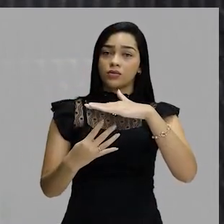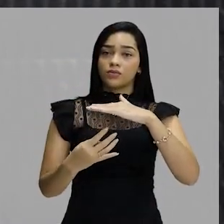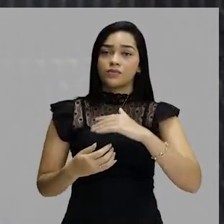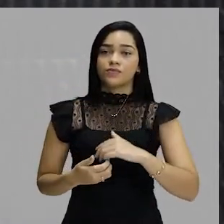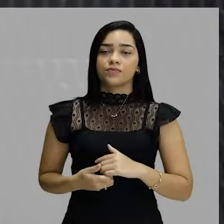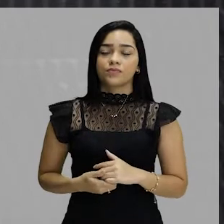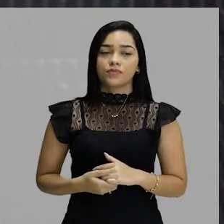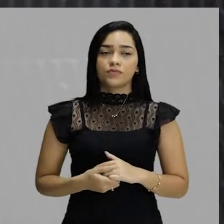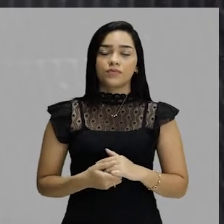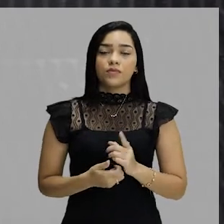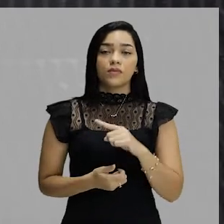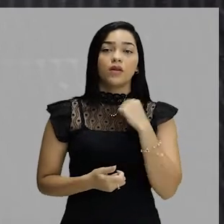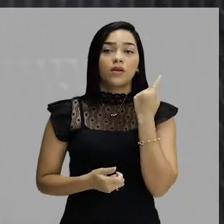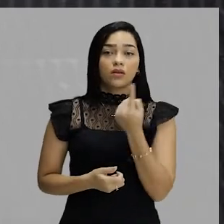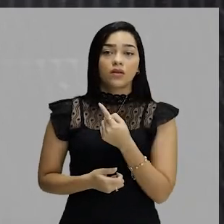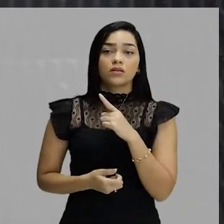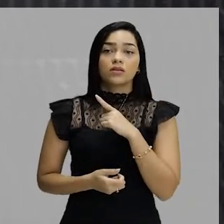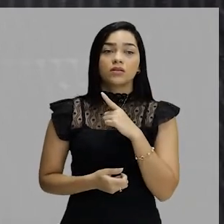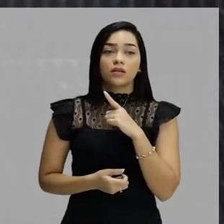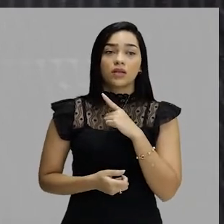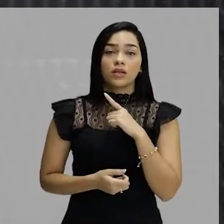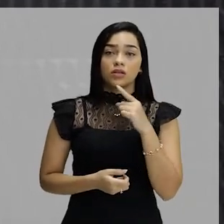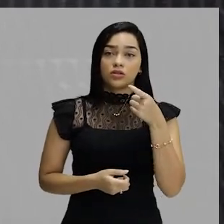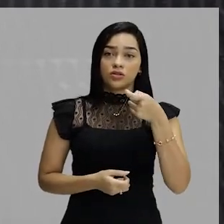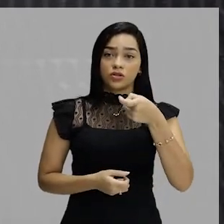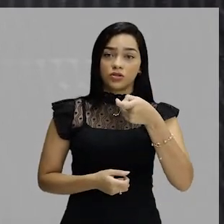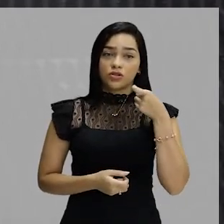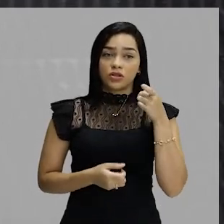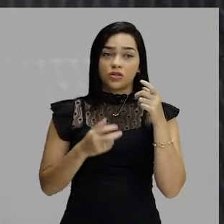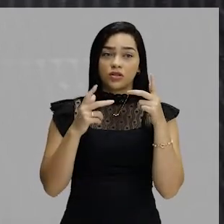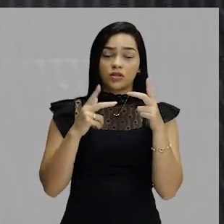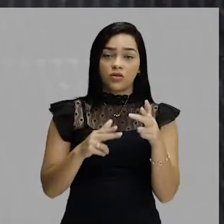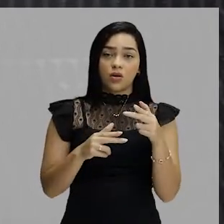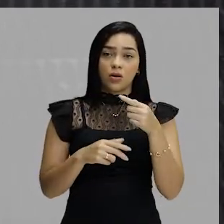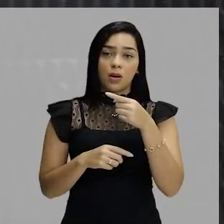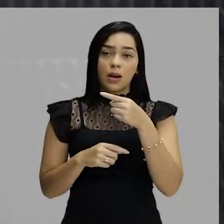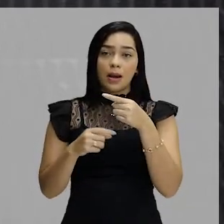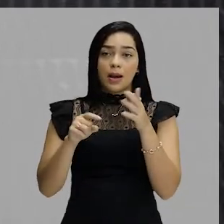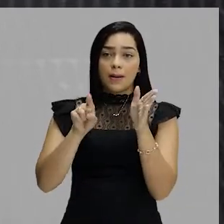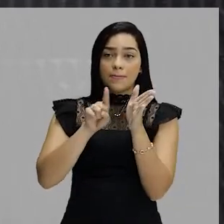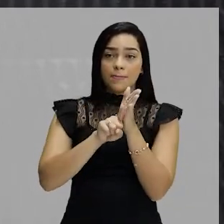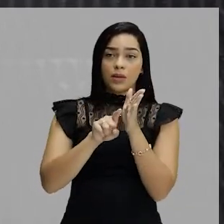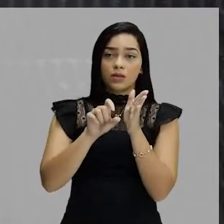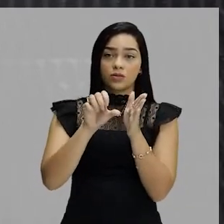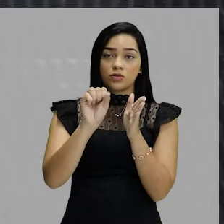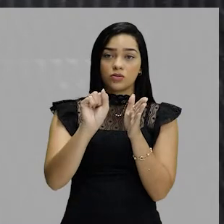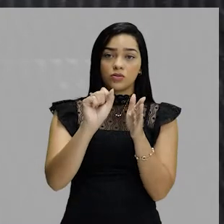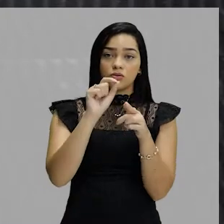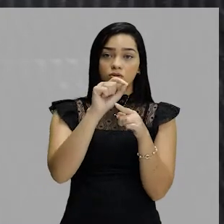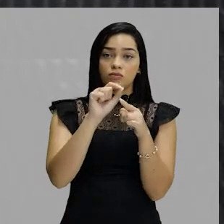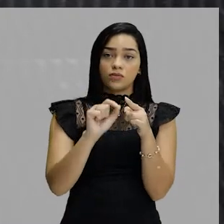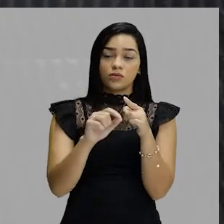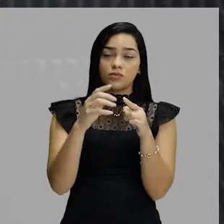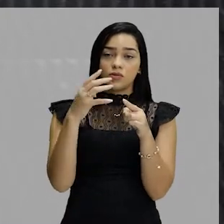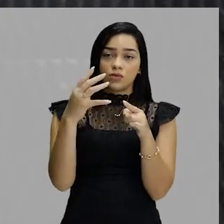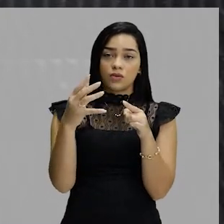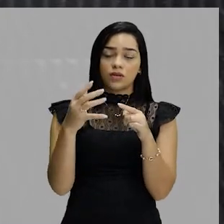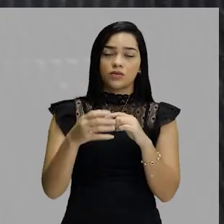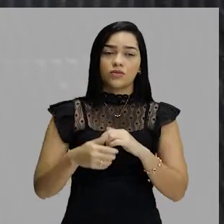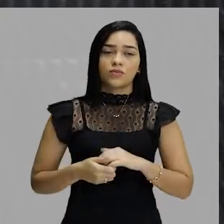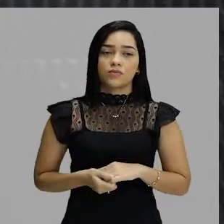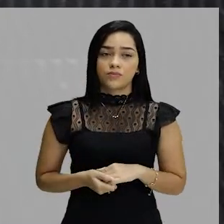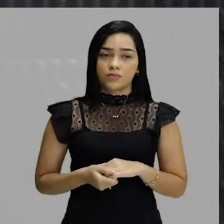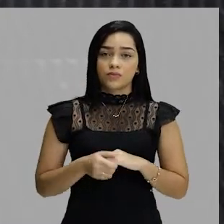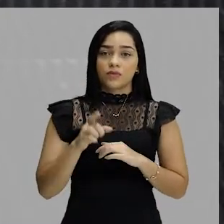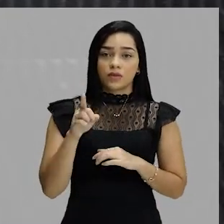Certo? Então nós vamos ter x igual a menos 8 dividido por 4,